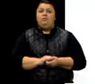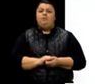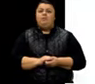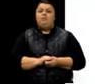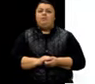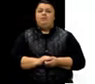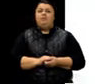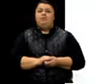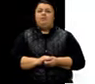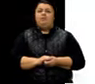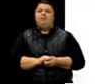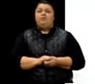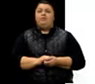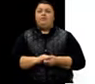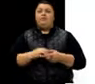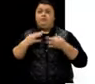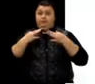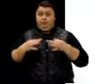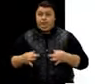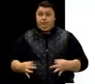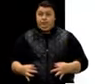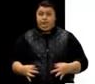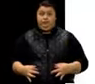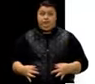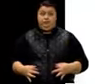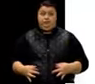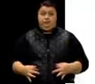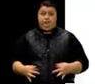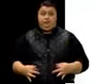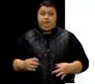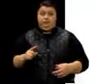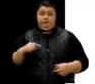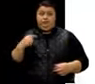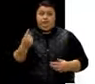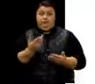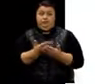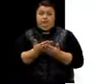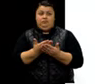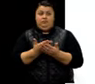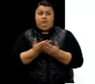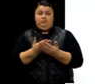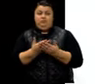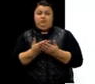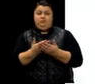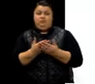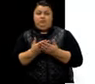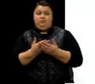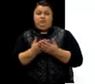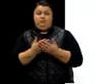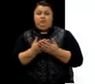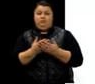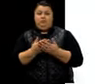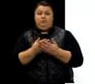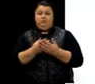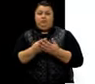Então, na fisiologia humana, nós vamos estudar as funções dos sistemas do